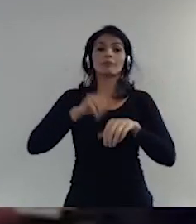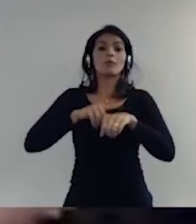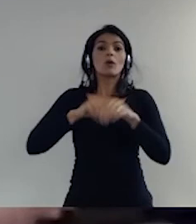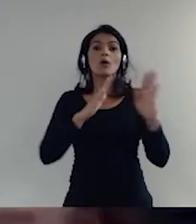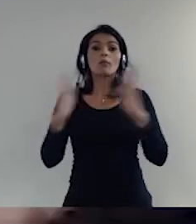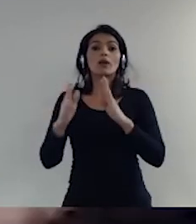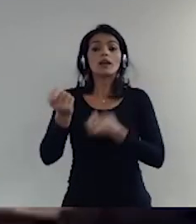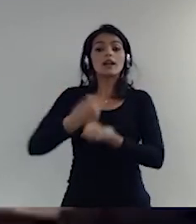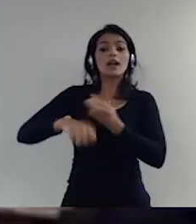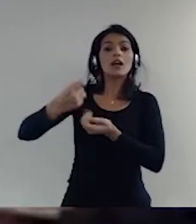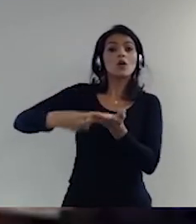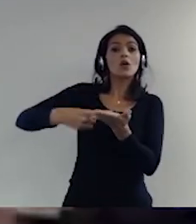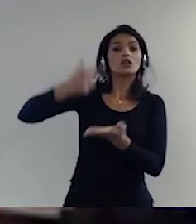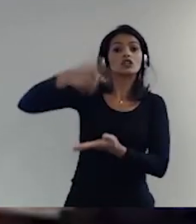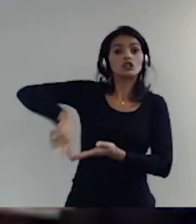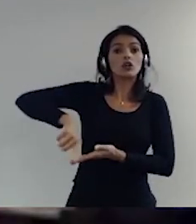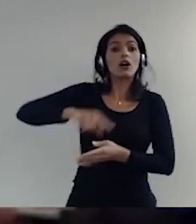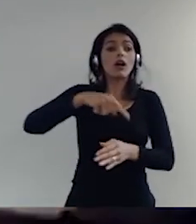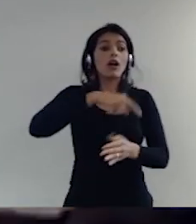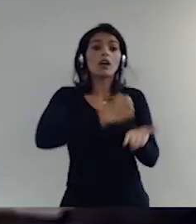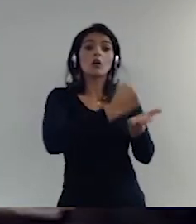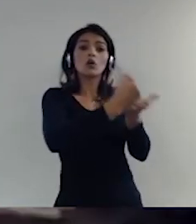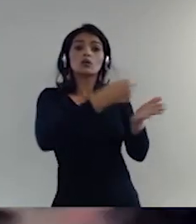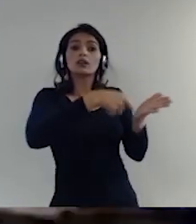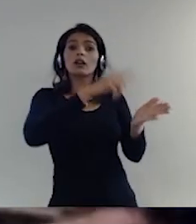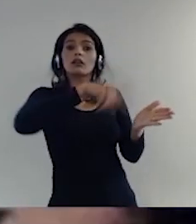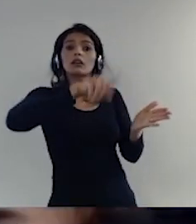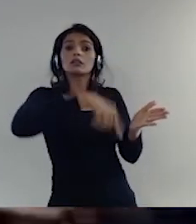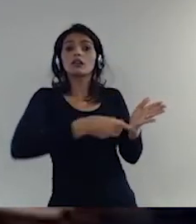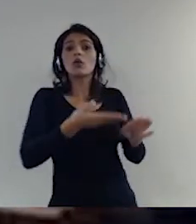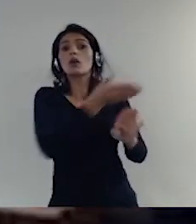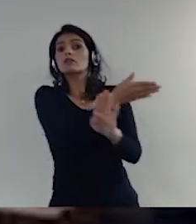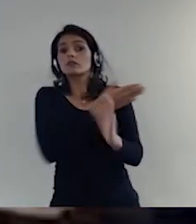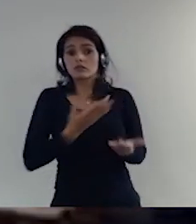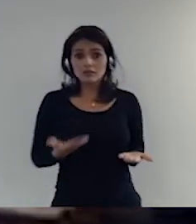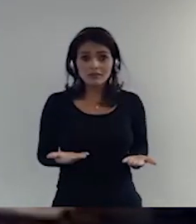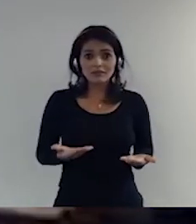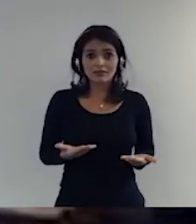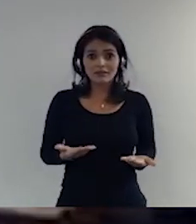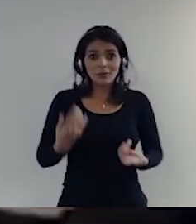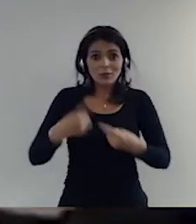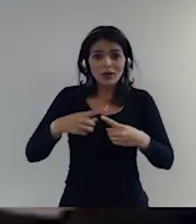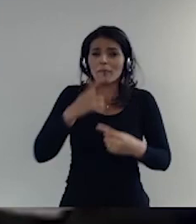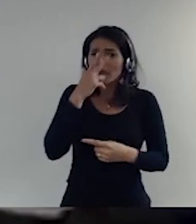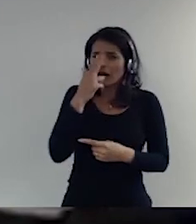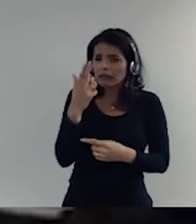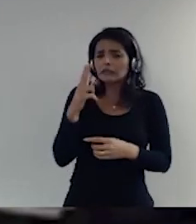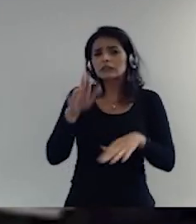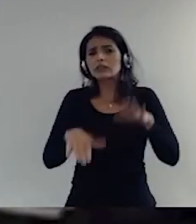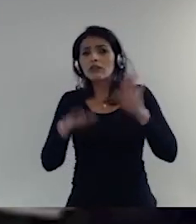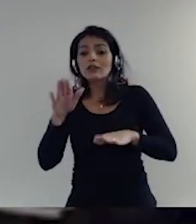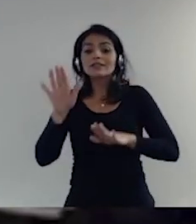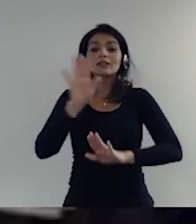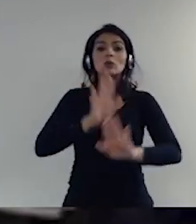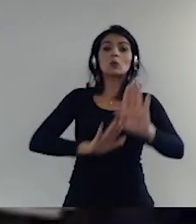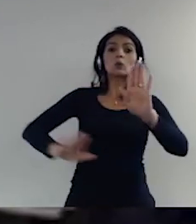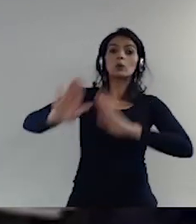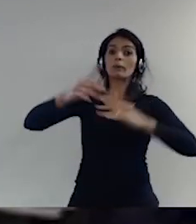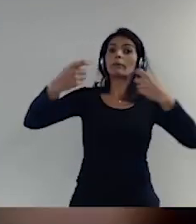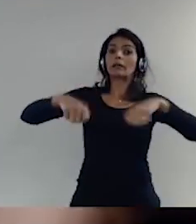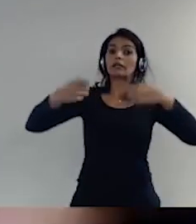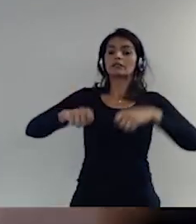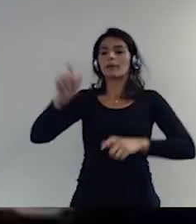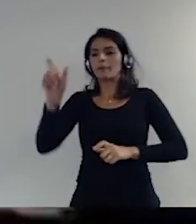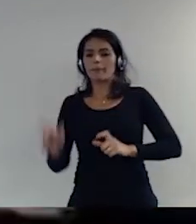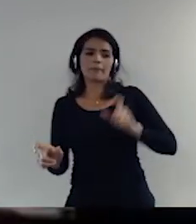qualquer renegociação é uma renegociação feita num contexto de incerteza enorme. Então, o que me parece talvez prudente é que as